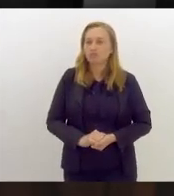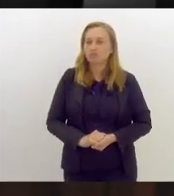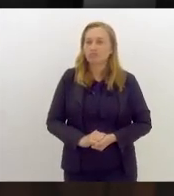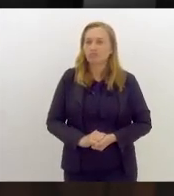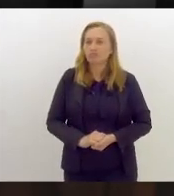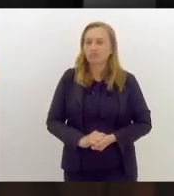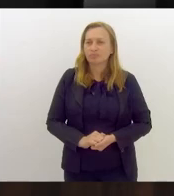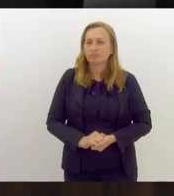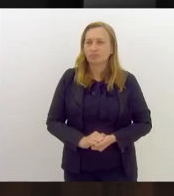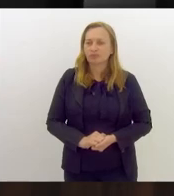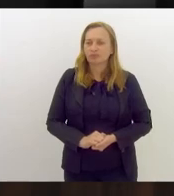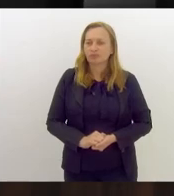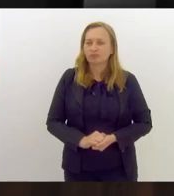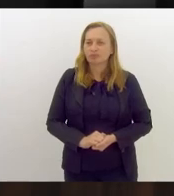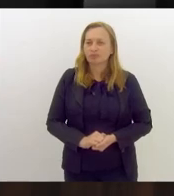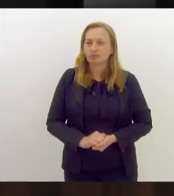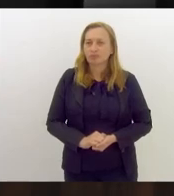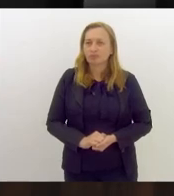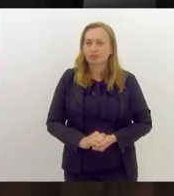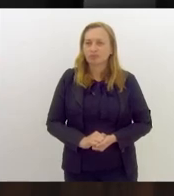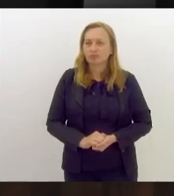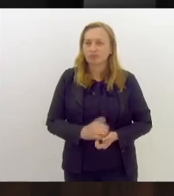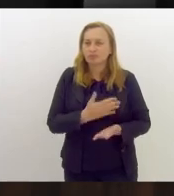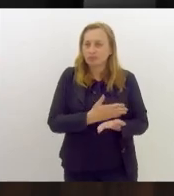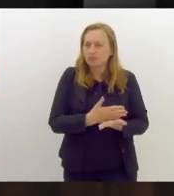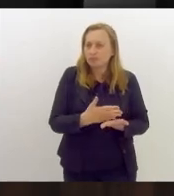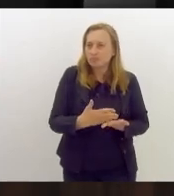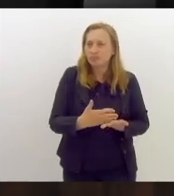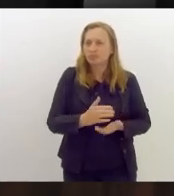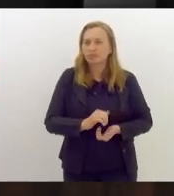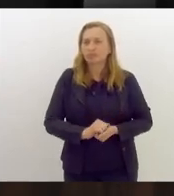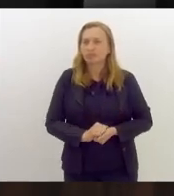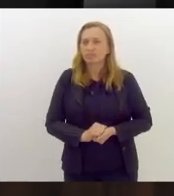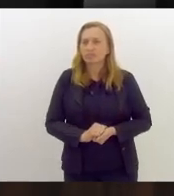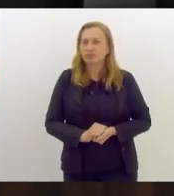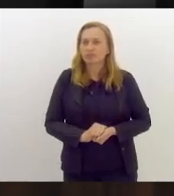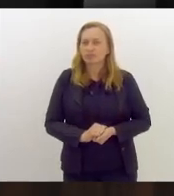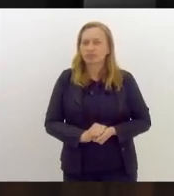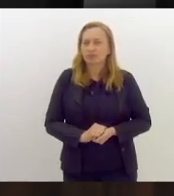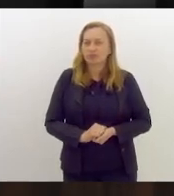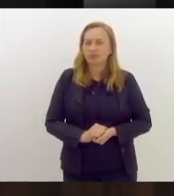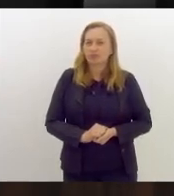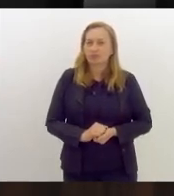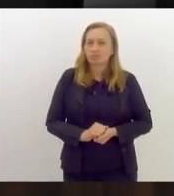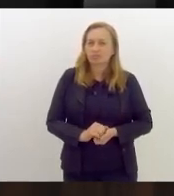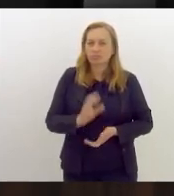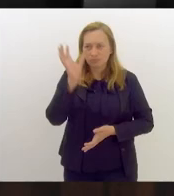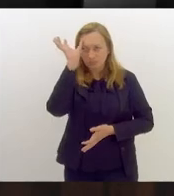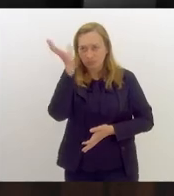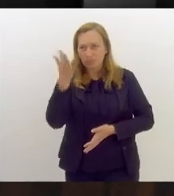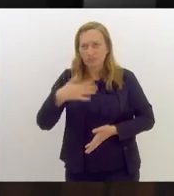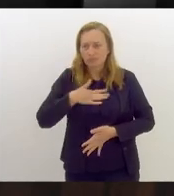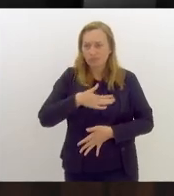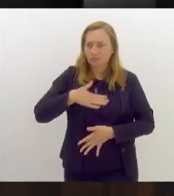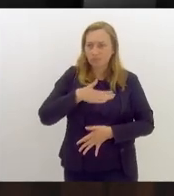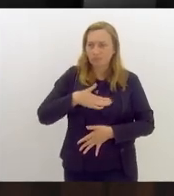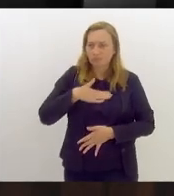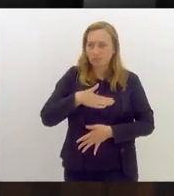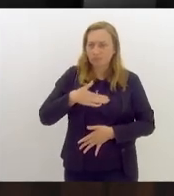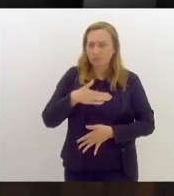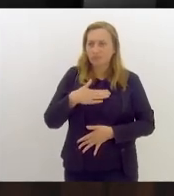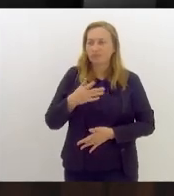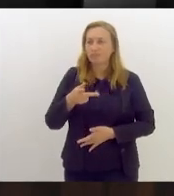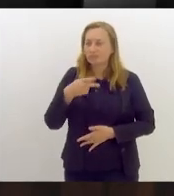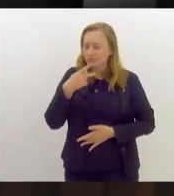que no início tinha abrido o mundo falar mas ele resolveu eu gostaria muito que ele usasse da palavra